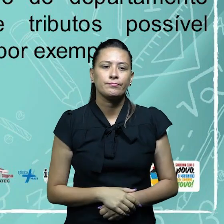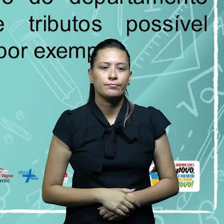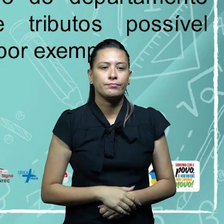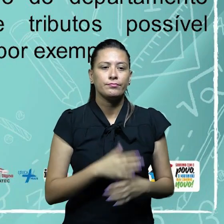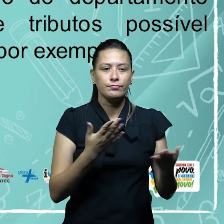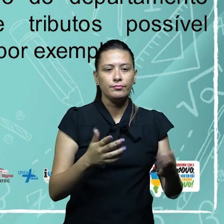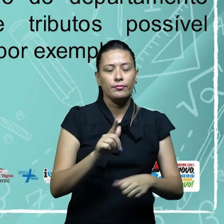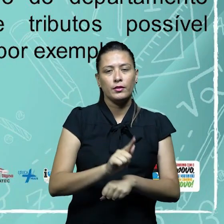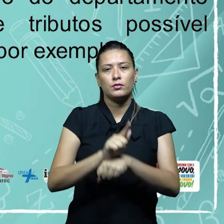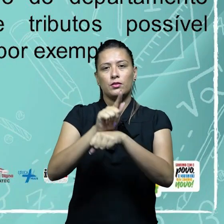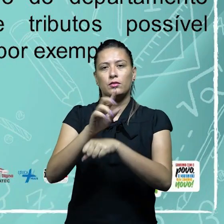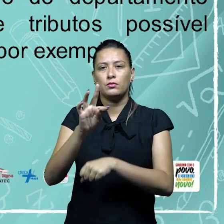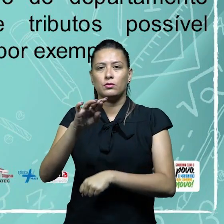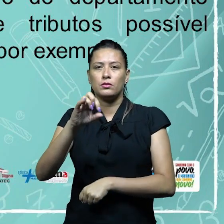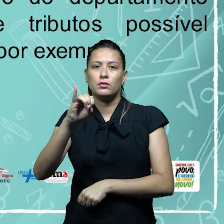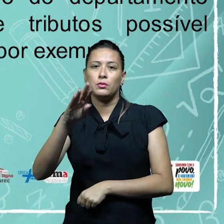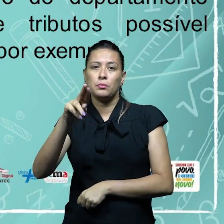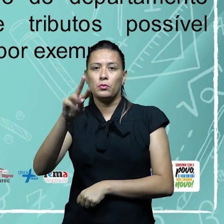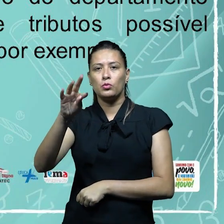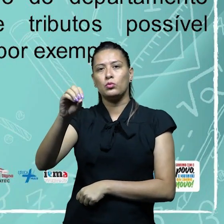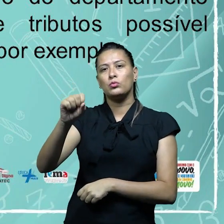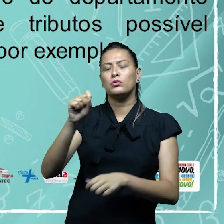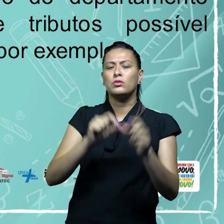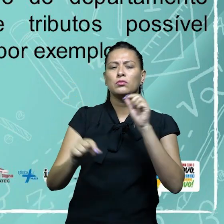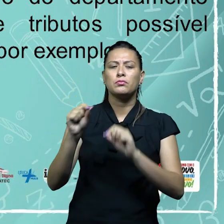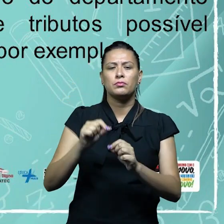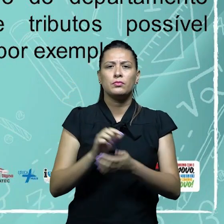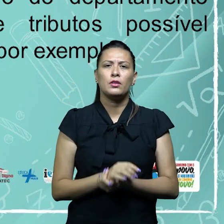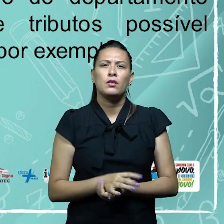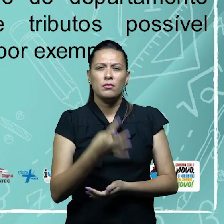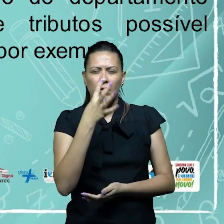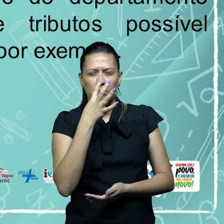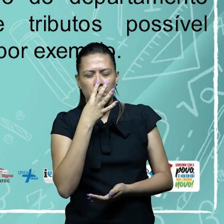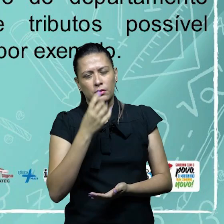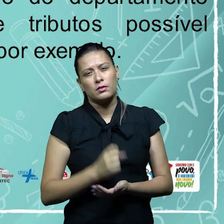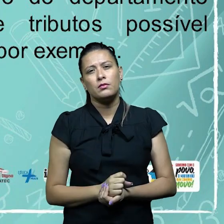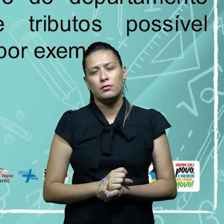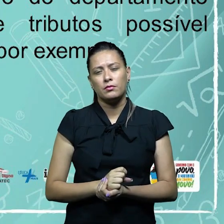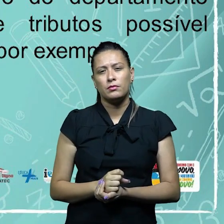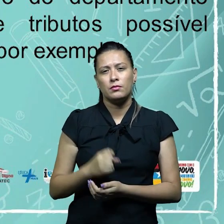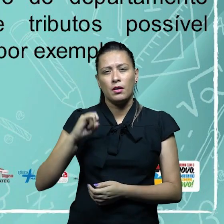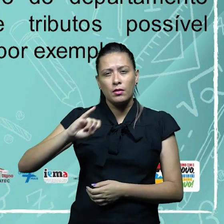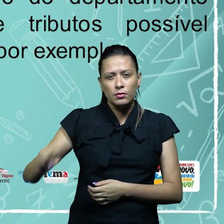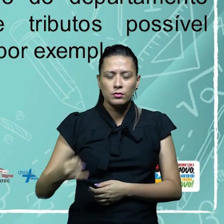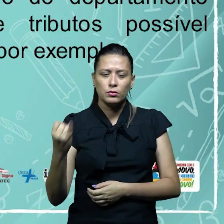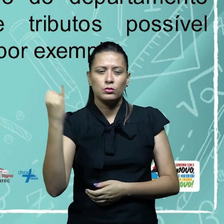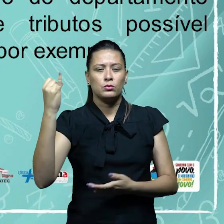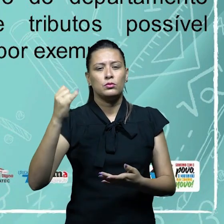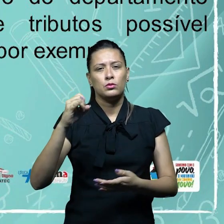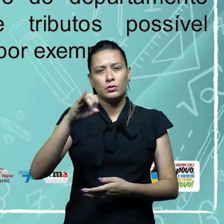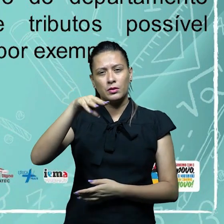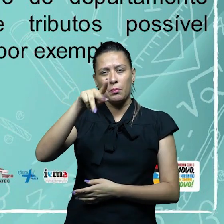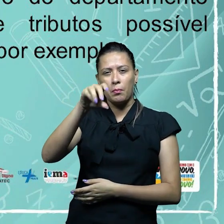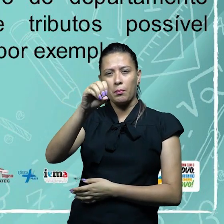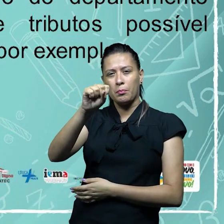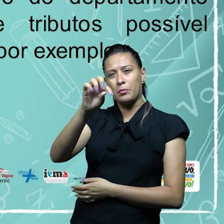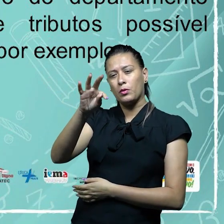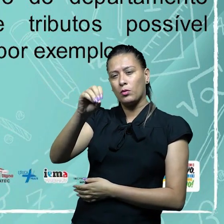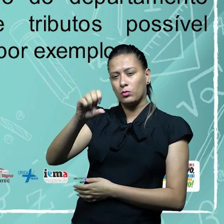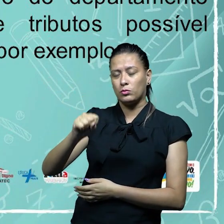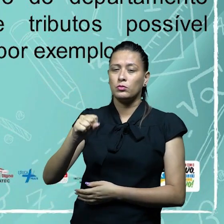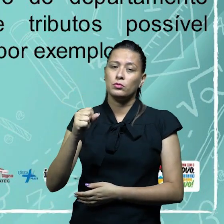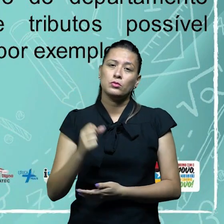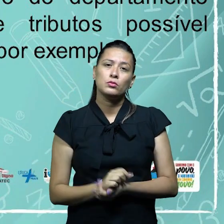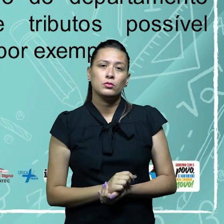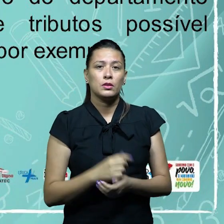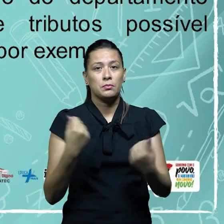os impostos, todas as situações que a empresa em questão ele tem que pagar de maneira ao governo, vamos dizer assim, ok?